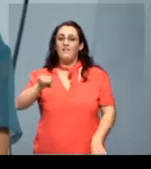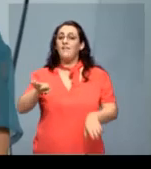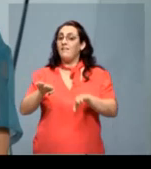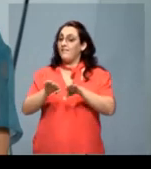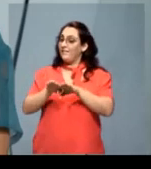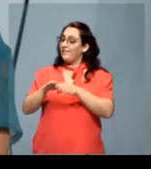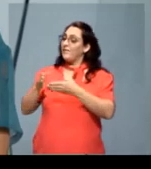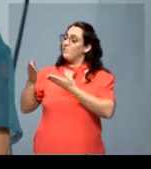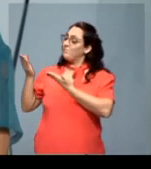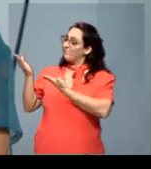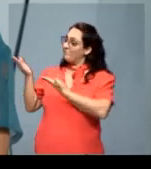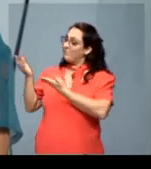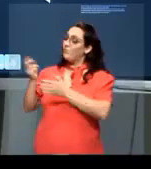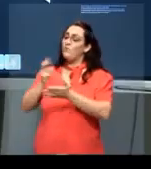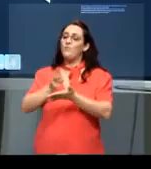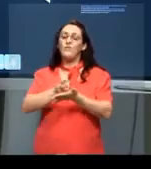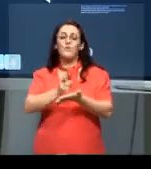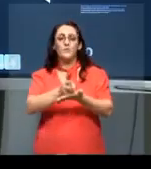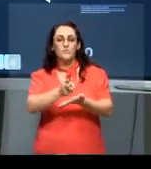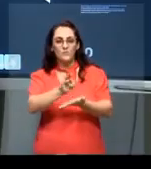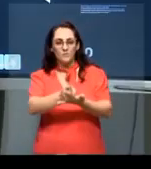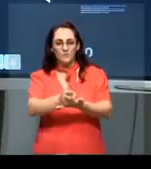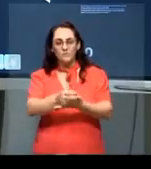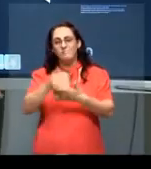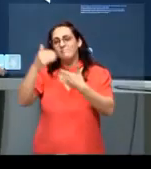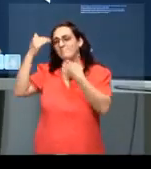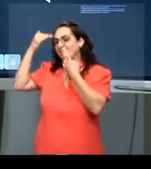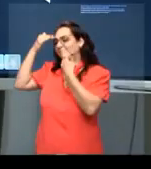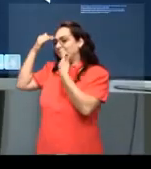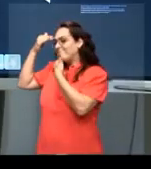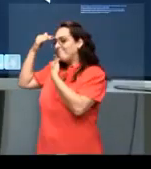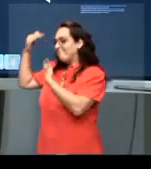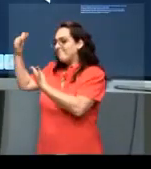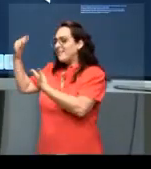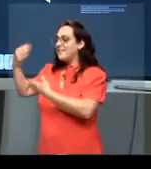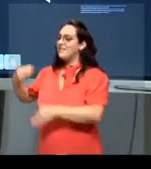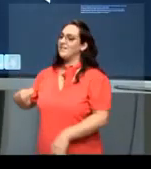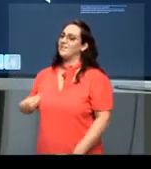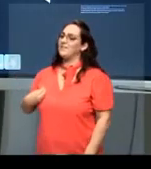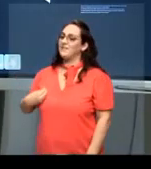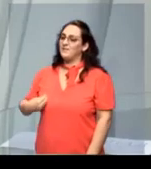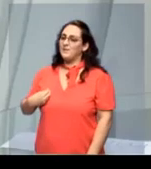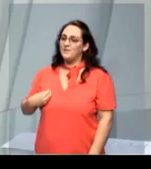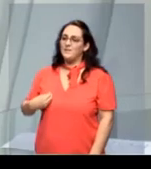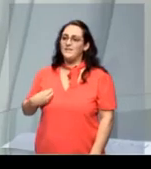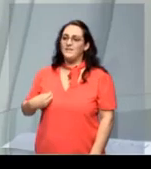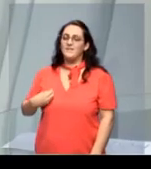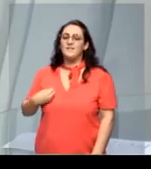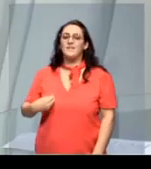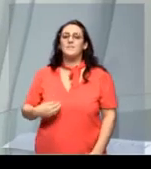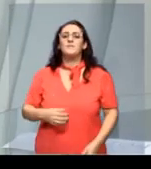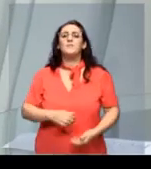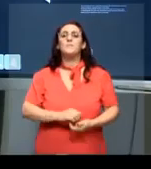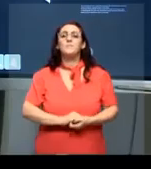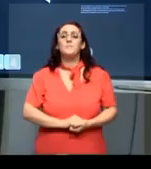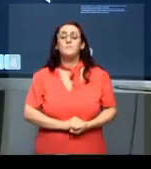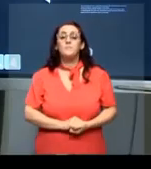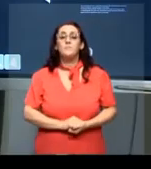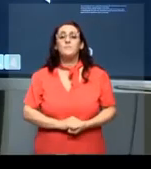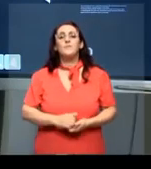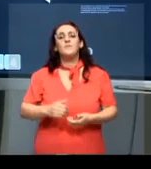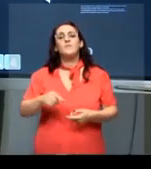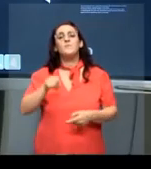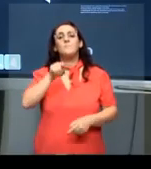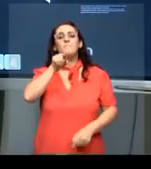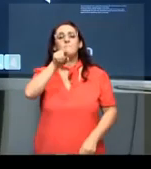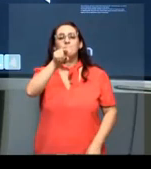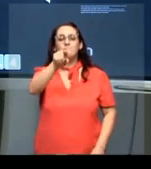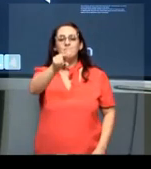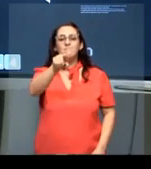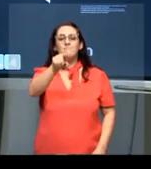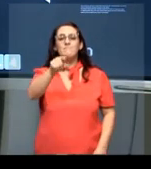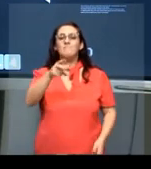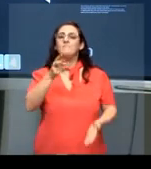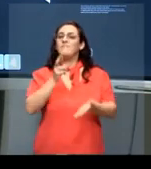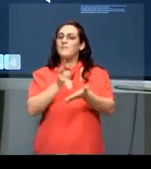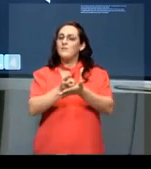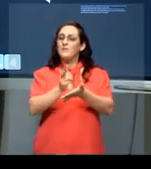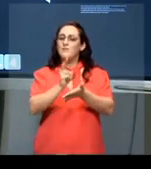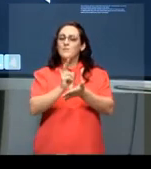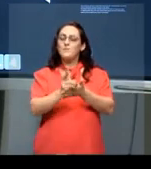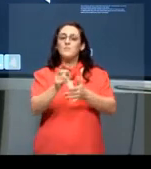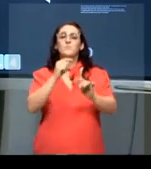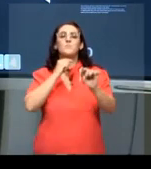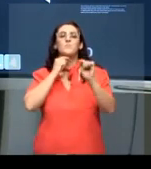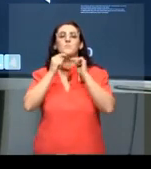Demarques, que continua com a gente. Eu agradeço a presença do professor Expedito. E você, estudante, continue mandando